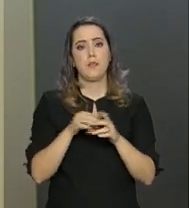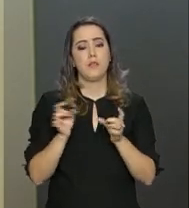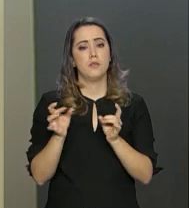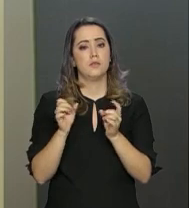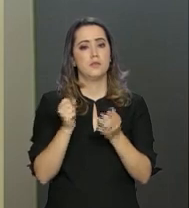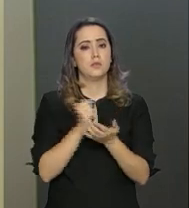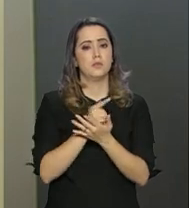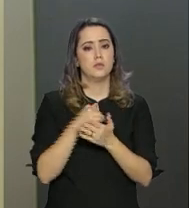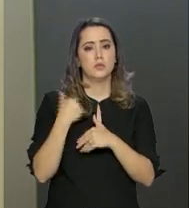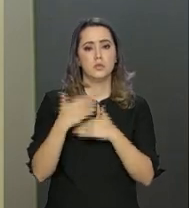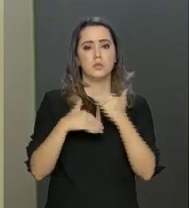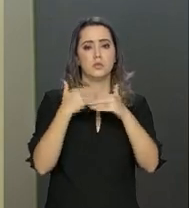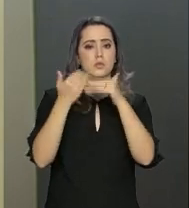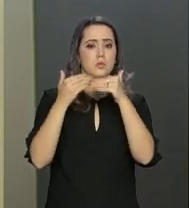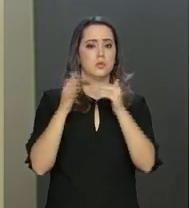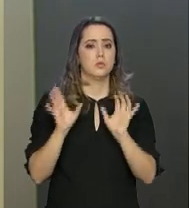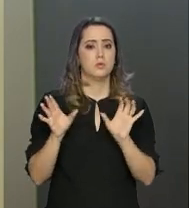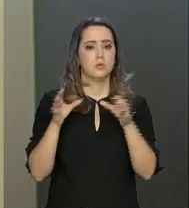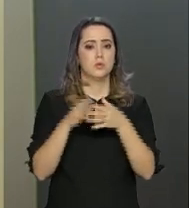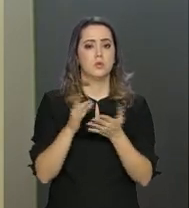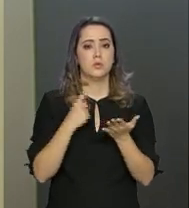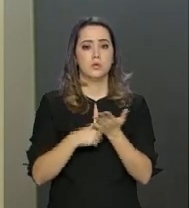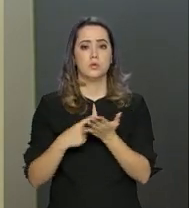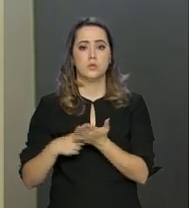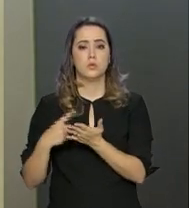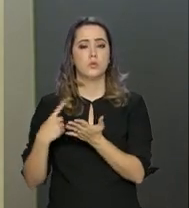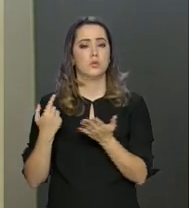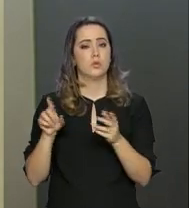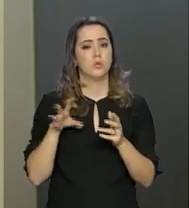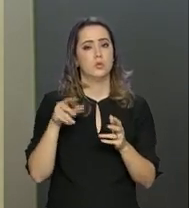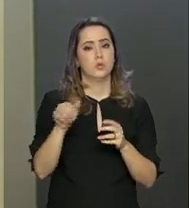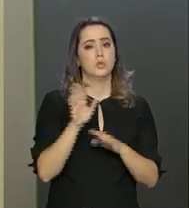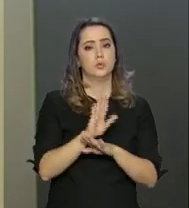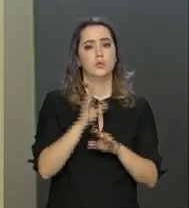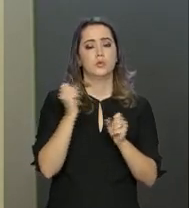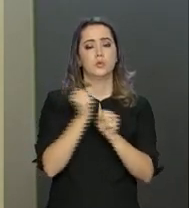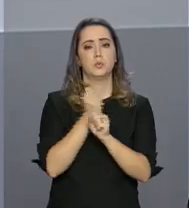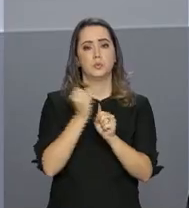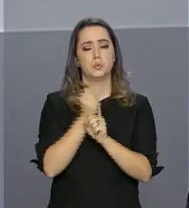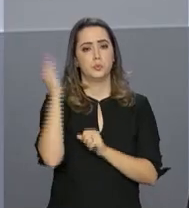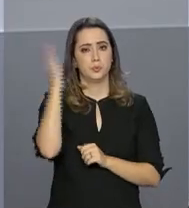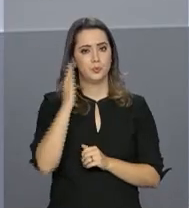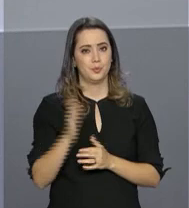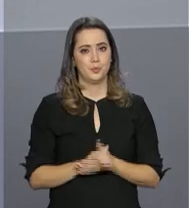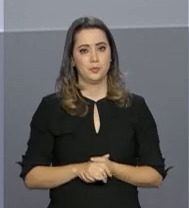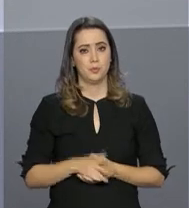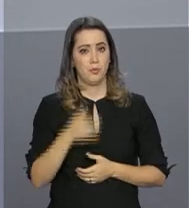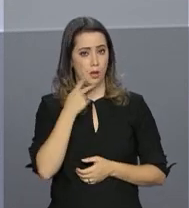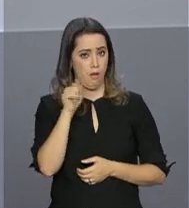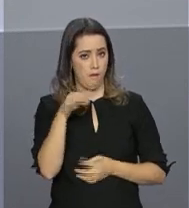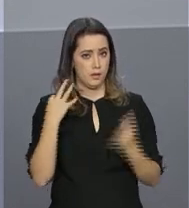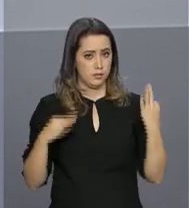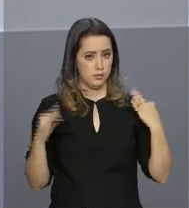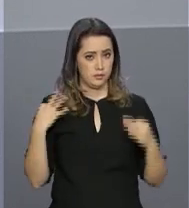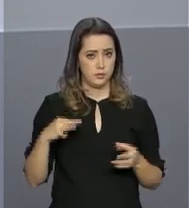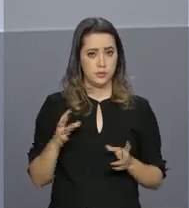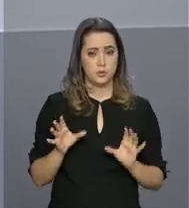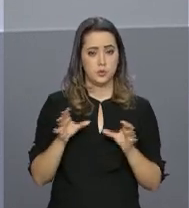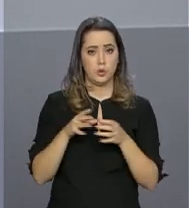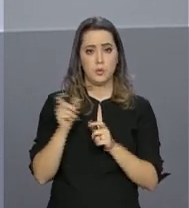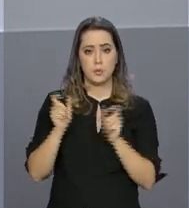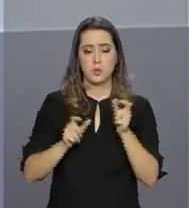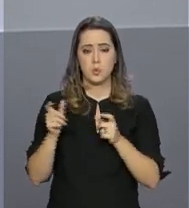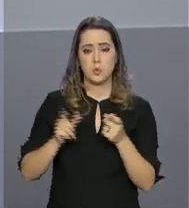negócios, aumentarmos a frequência dos negócios e a contribuição de todos para construir um país. Falando ainda de turismo, o número